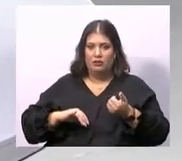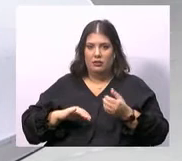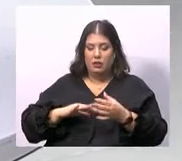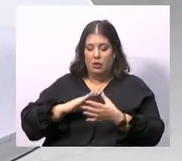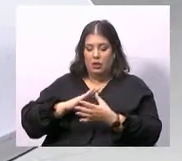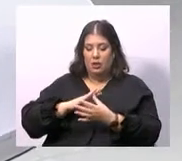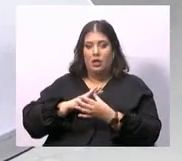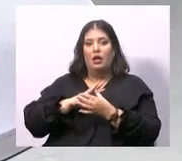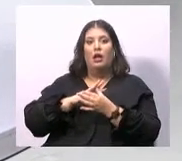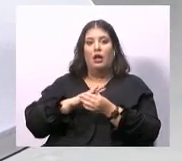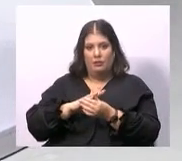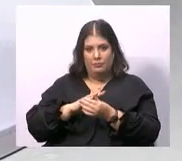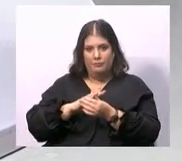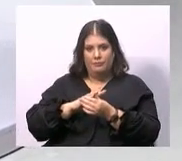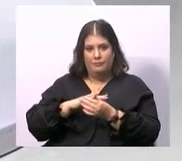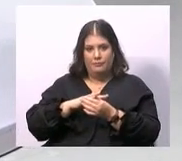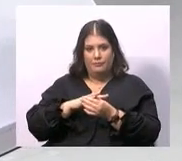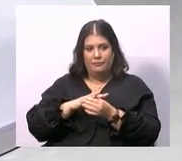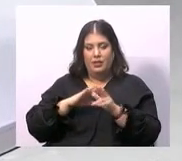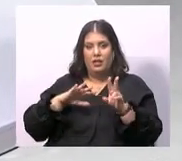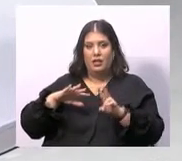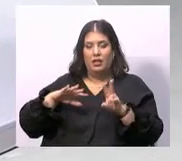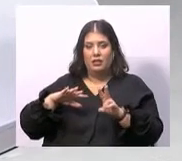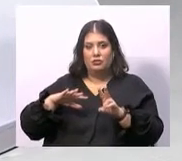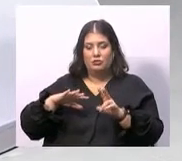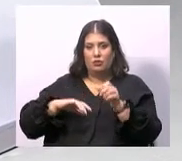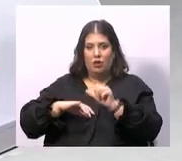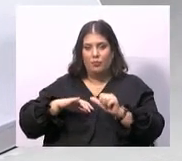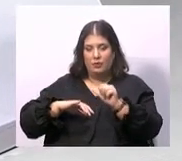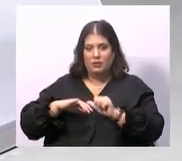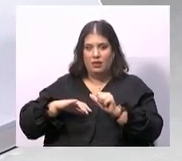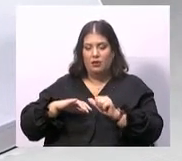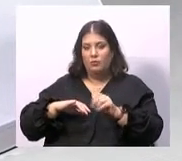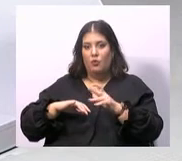os dedos. A segunda vez que fui operada, porque ele não saiu,